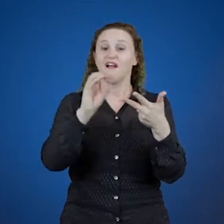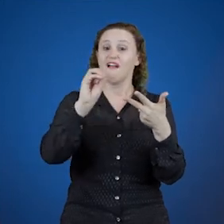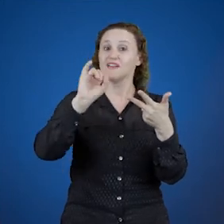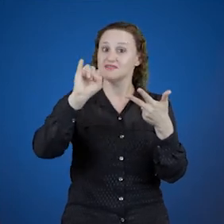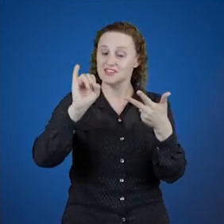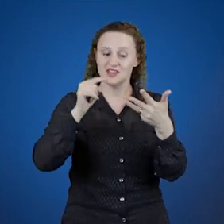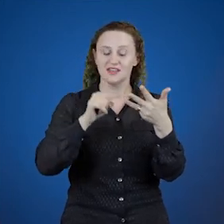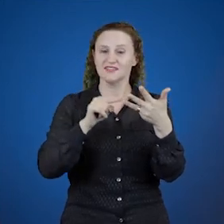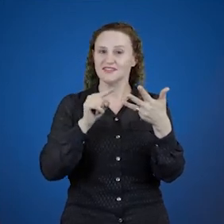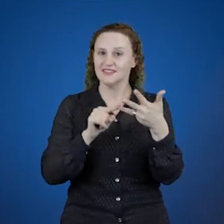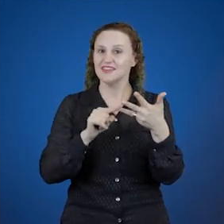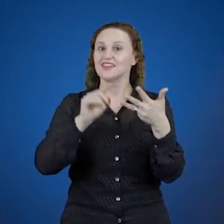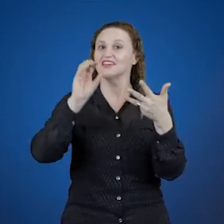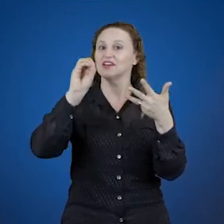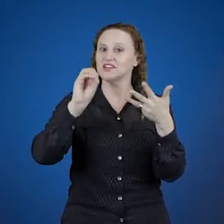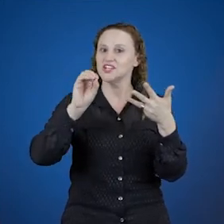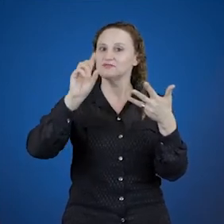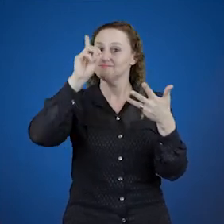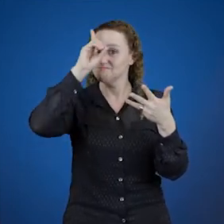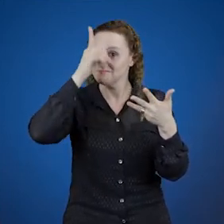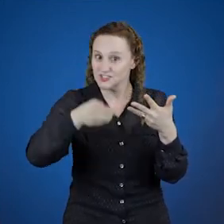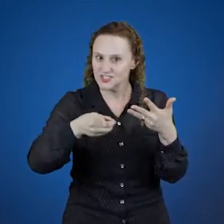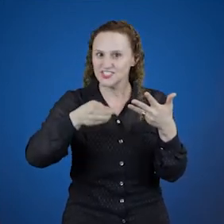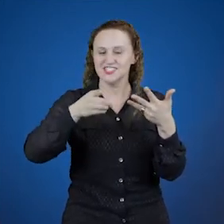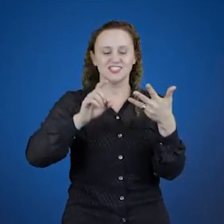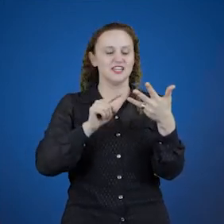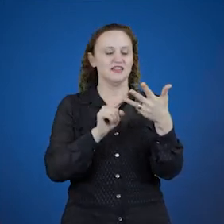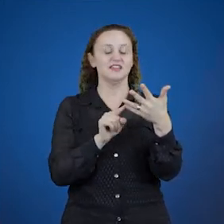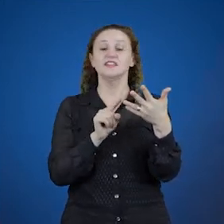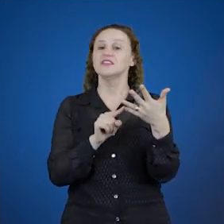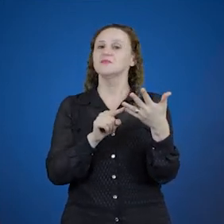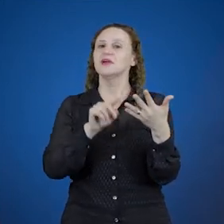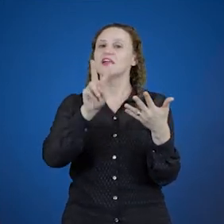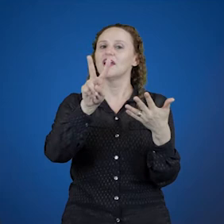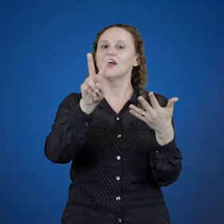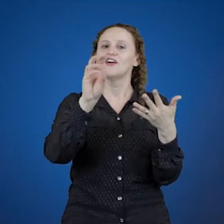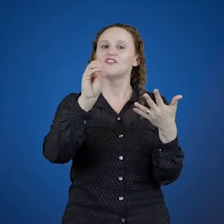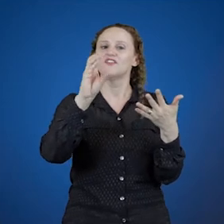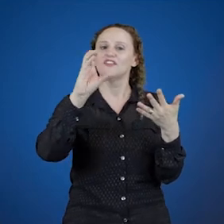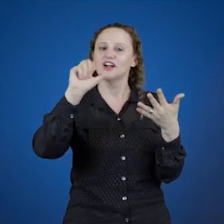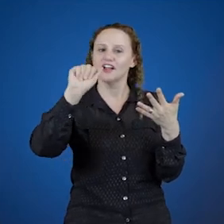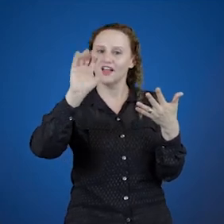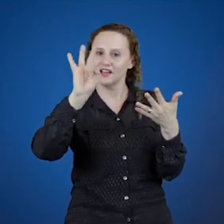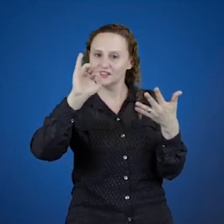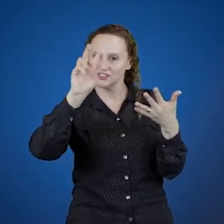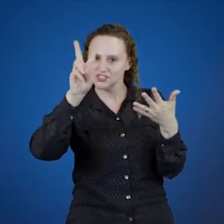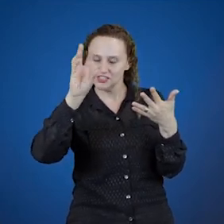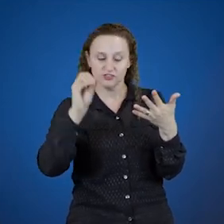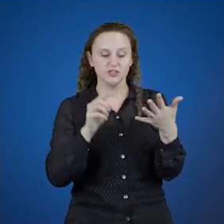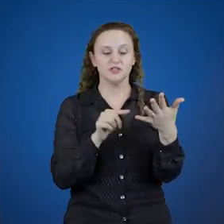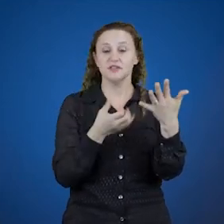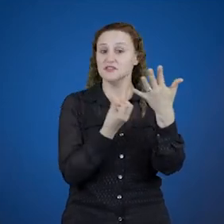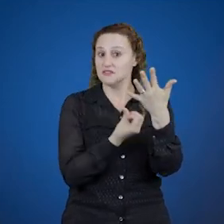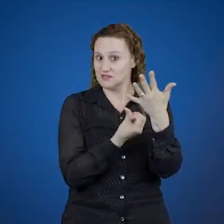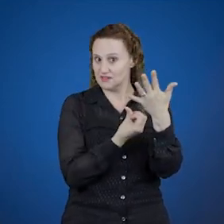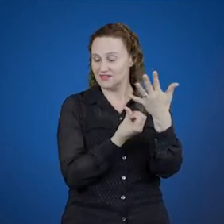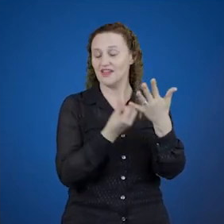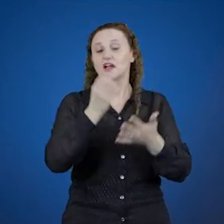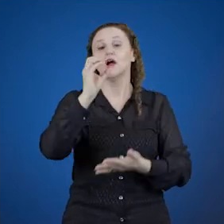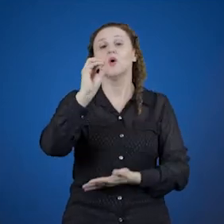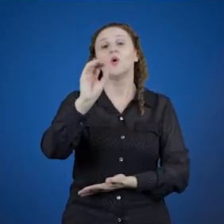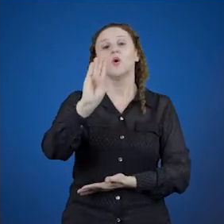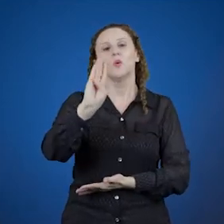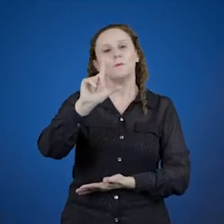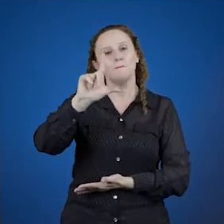a função de objeto direto e a função de vocativo e de ablativo a